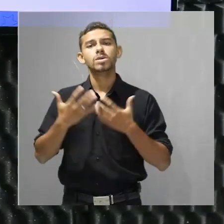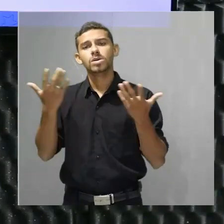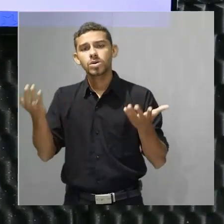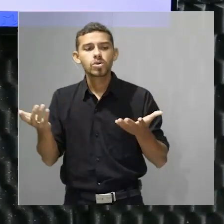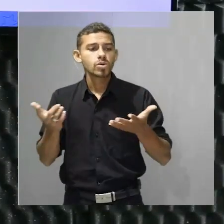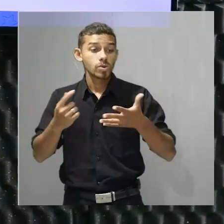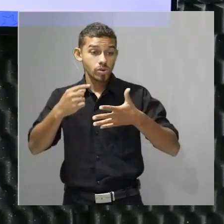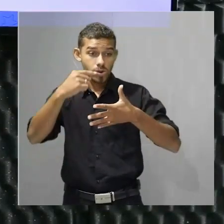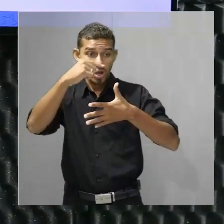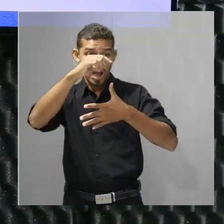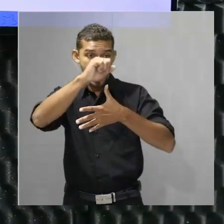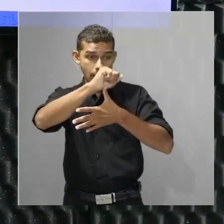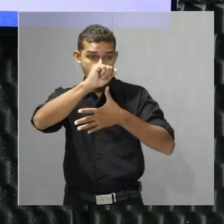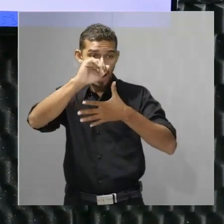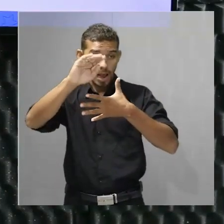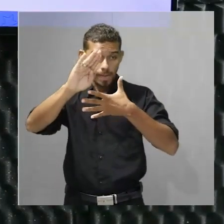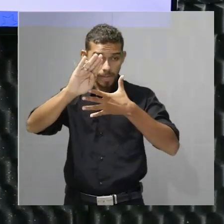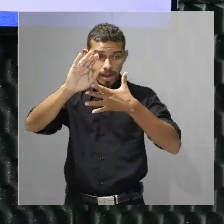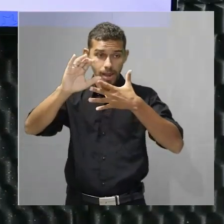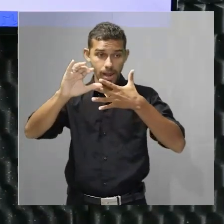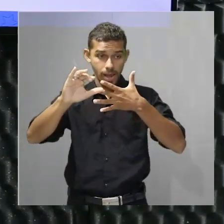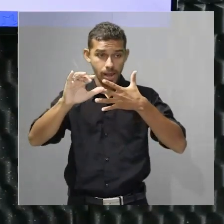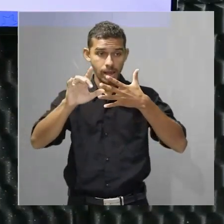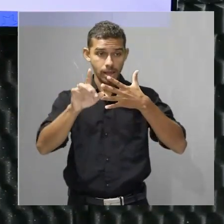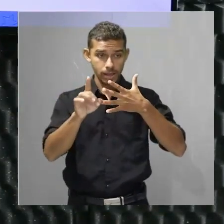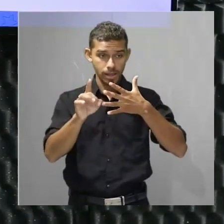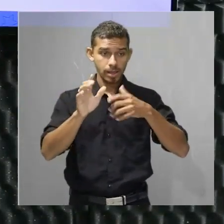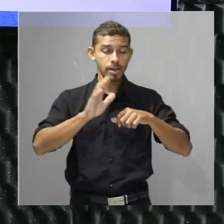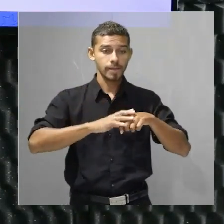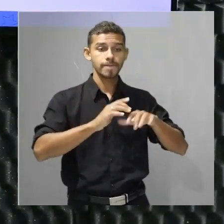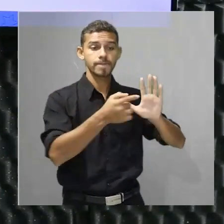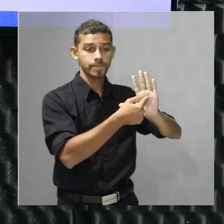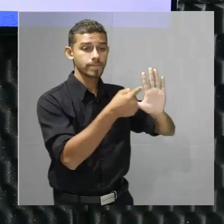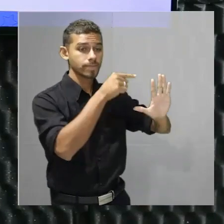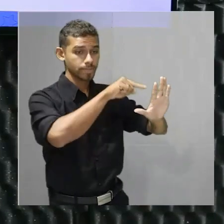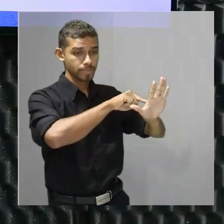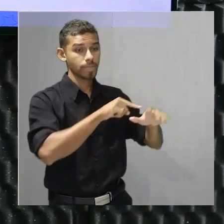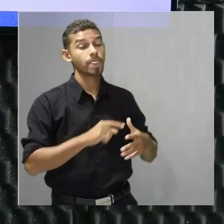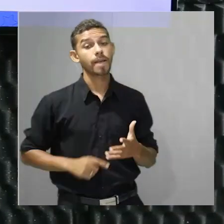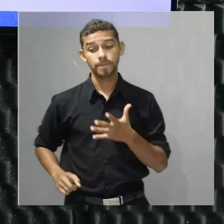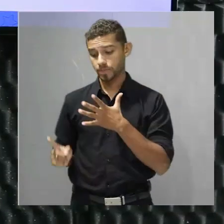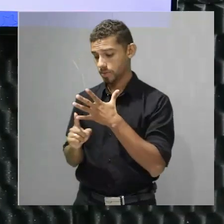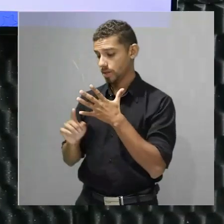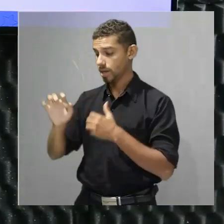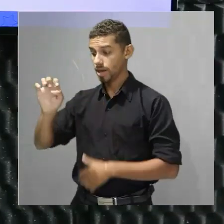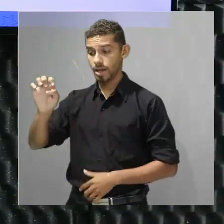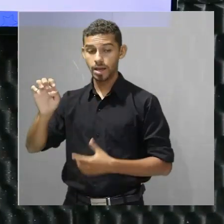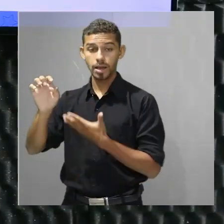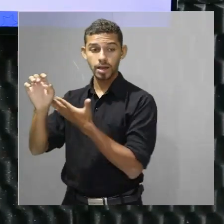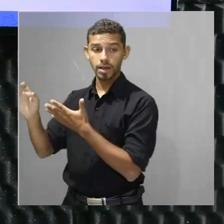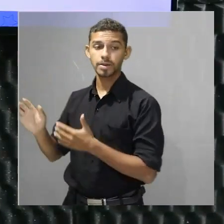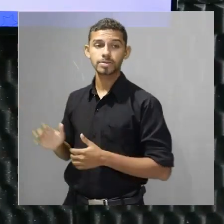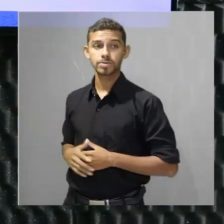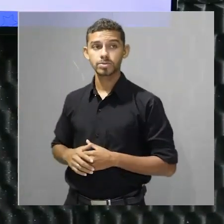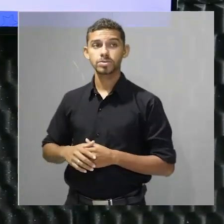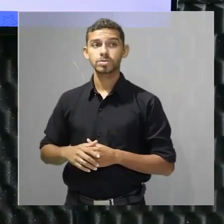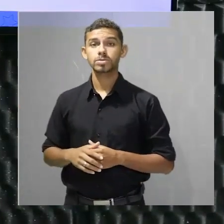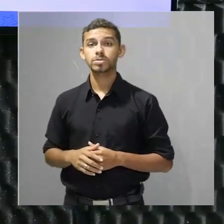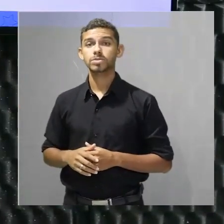alto um coração sangrou e tal todas estão no sentido figurado exceto a última